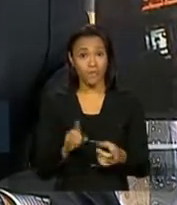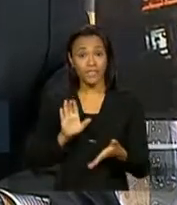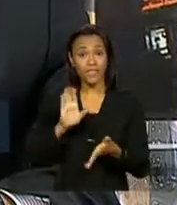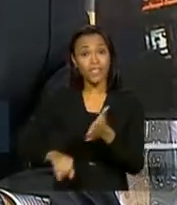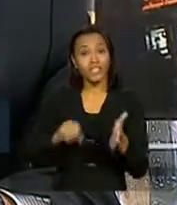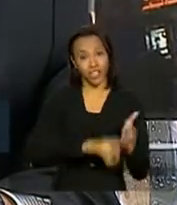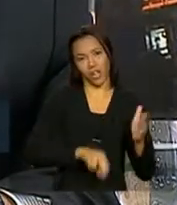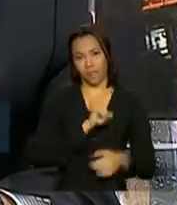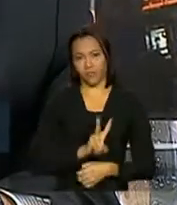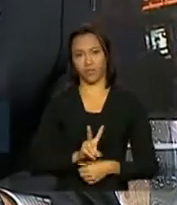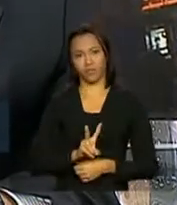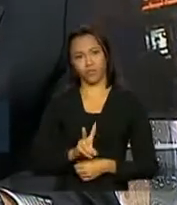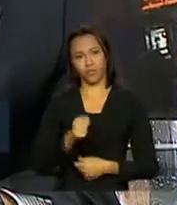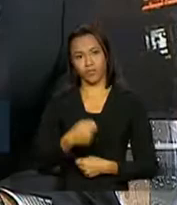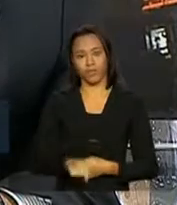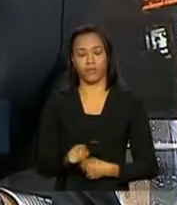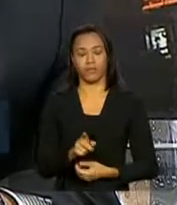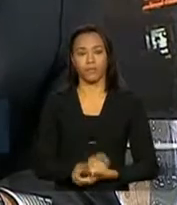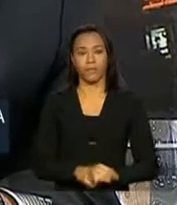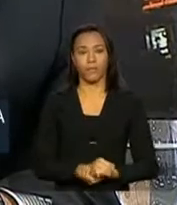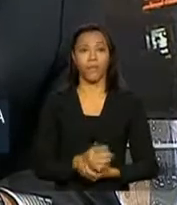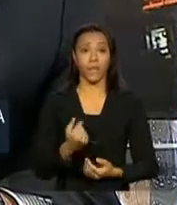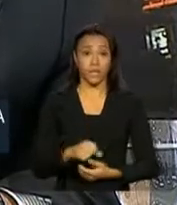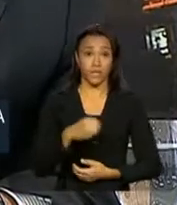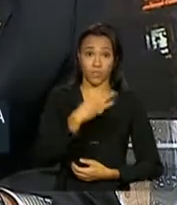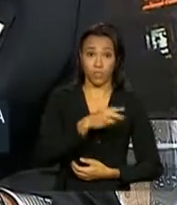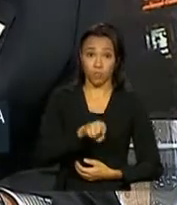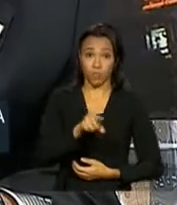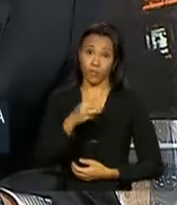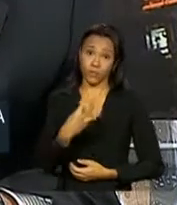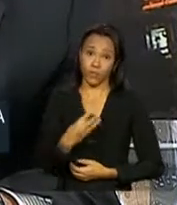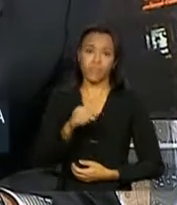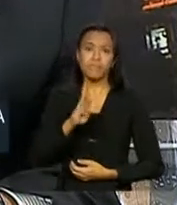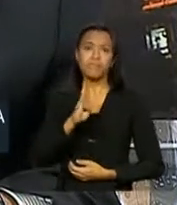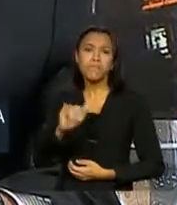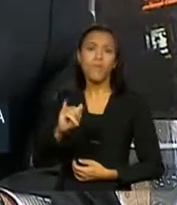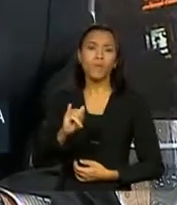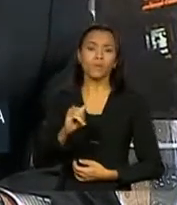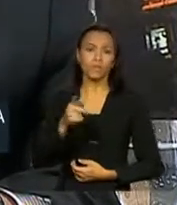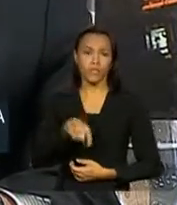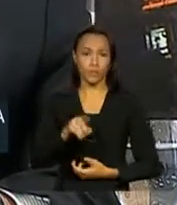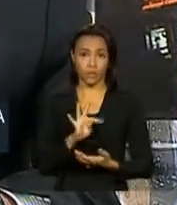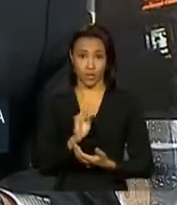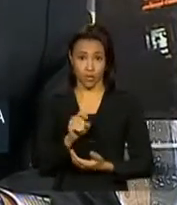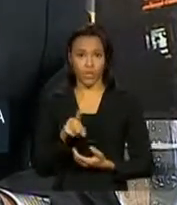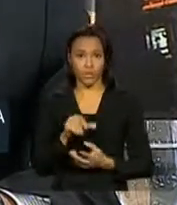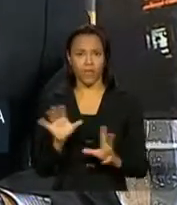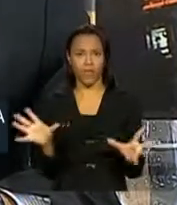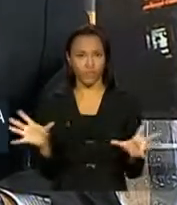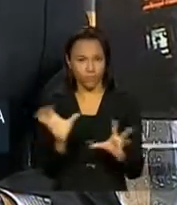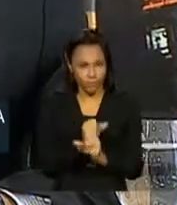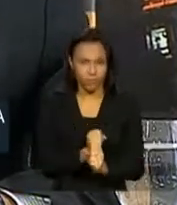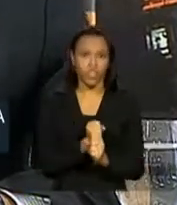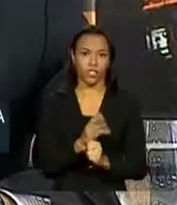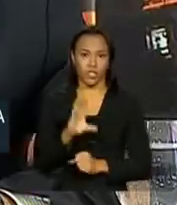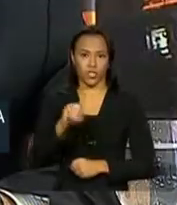necessidade de arrecadação do consumidor. Com esses 3,3 bilhões que o Tesouro está aportando, a gente vai conseguir fechar todas essas